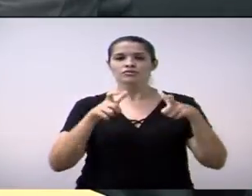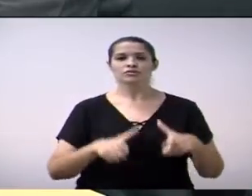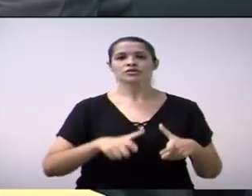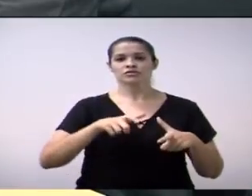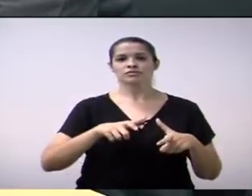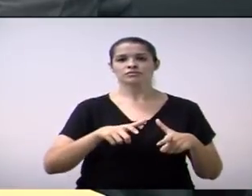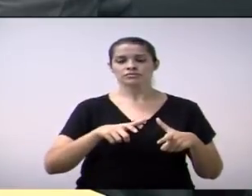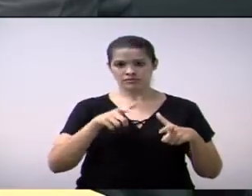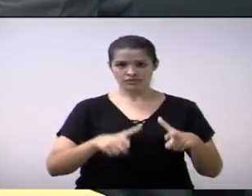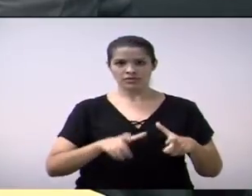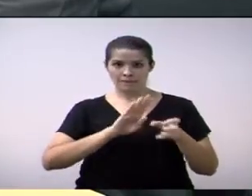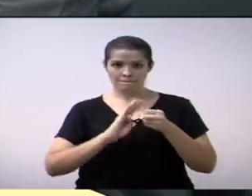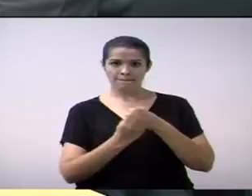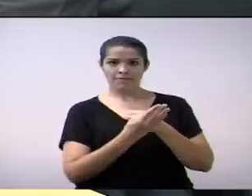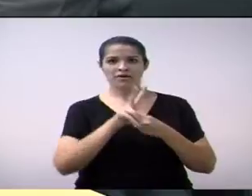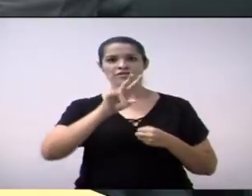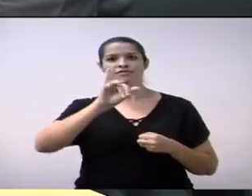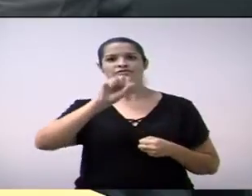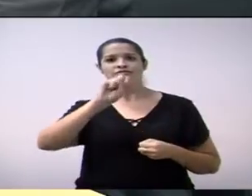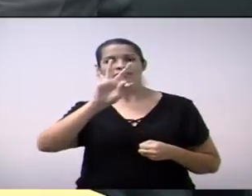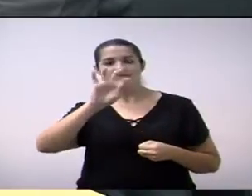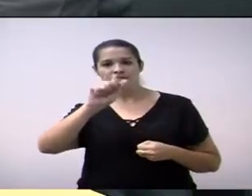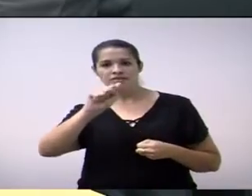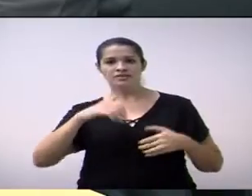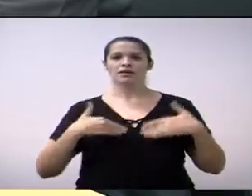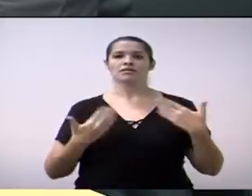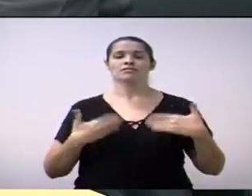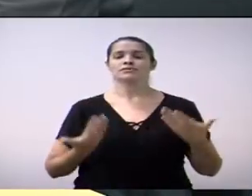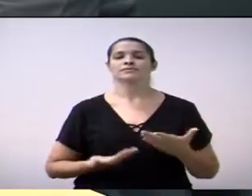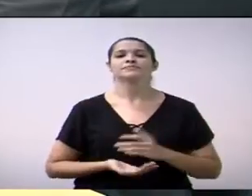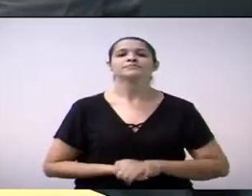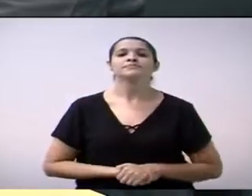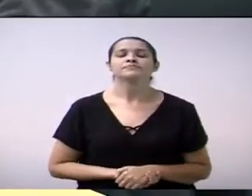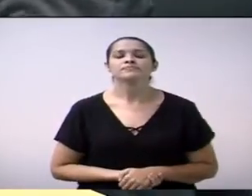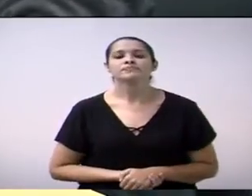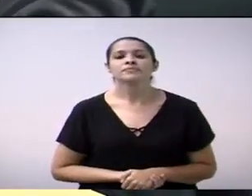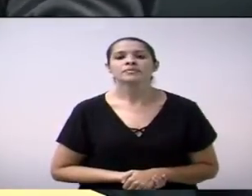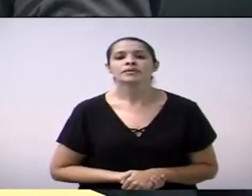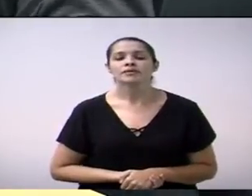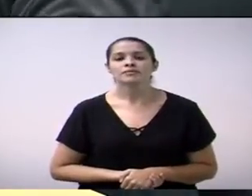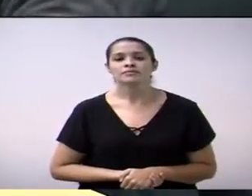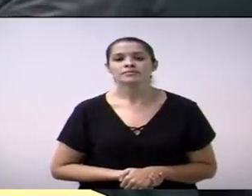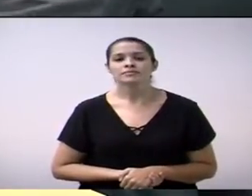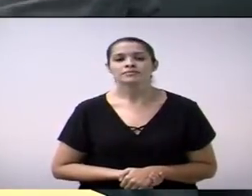Armando de Otaviano, situadas no bairro Jardim Vista Alegre.